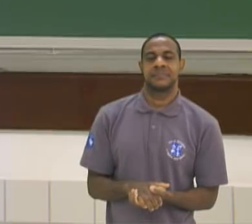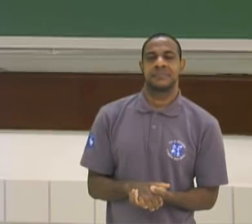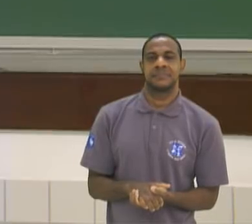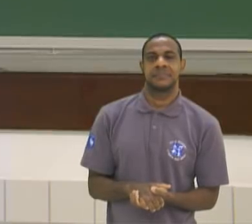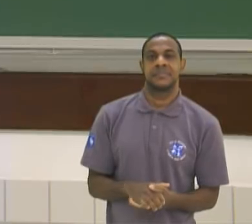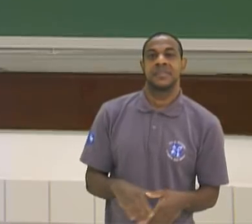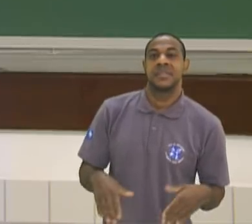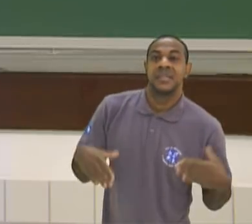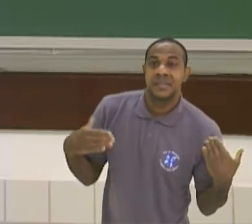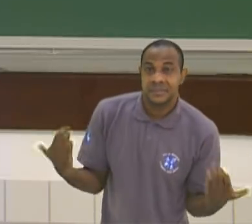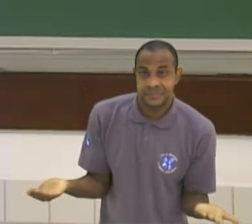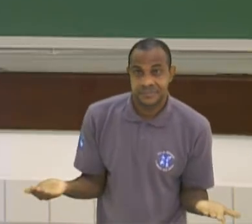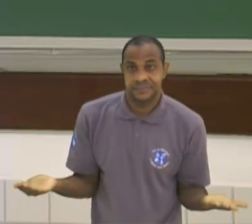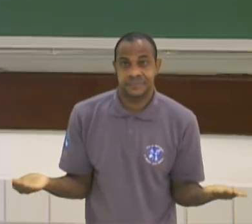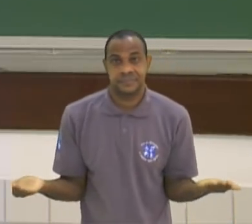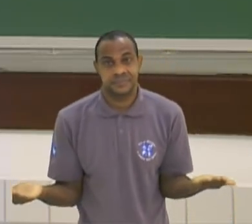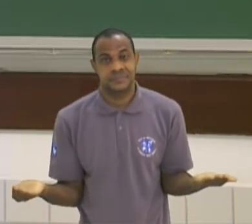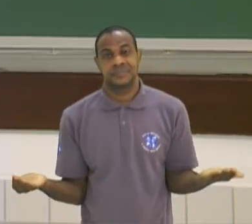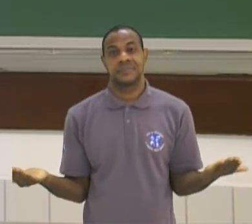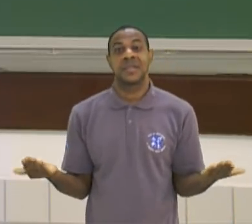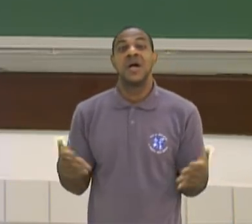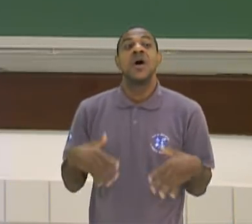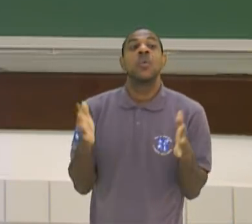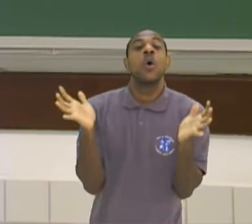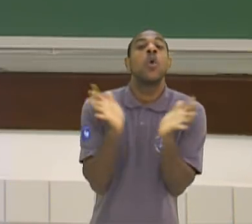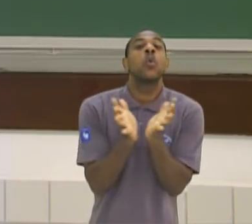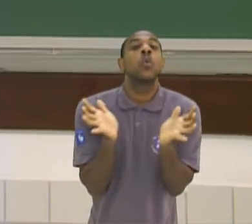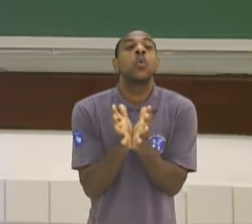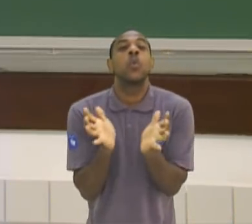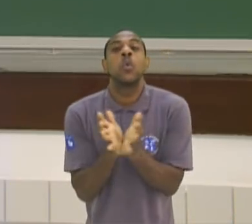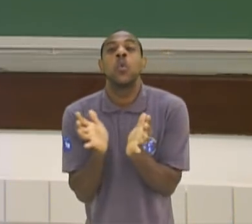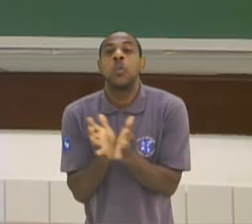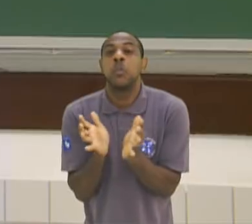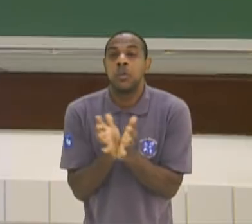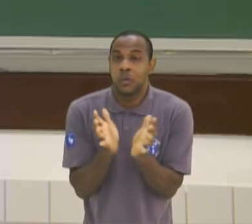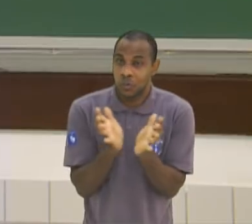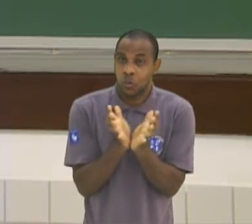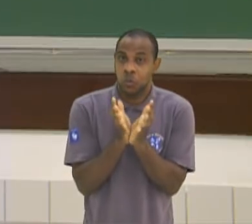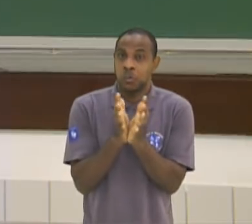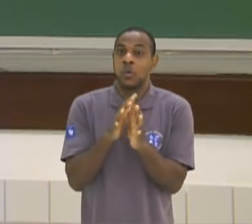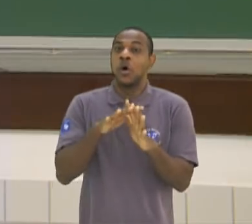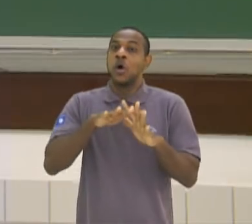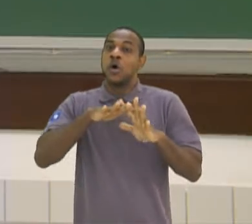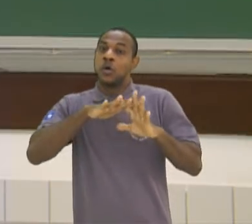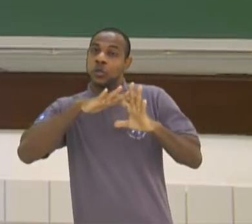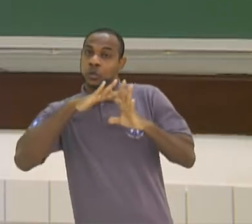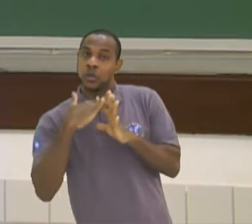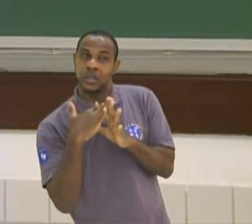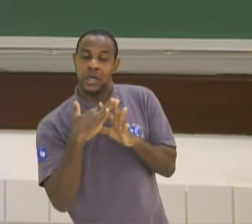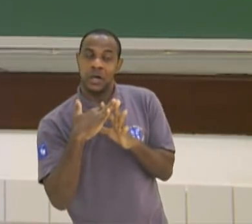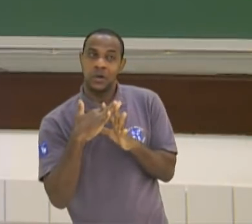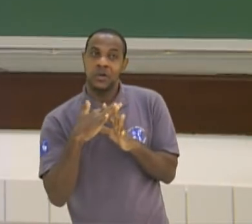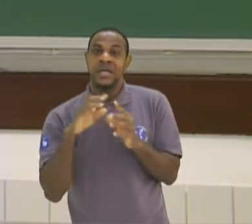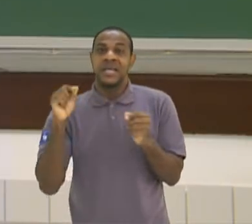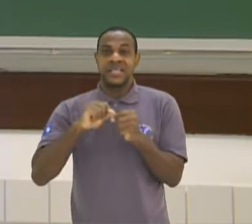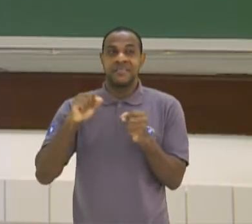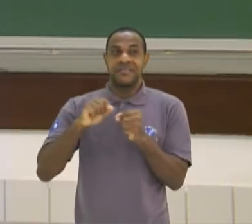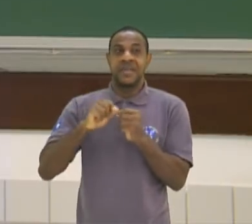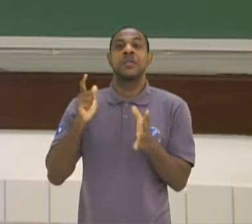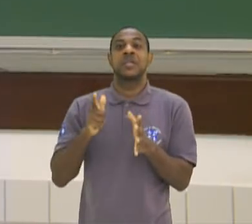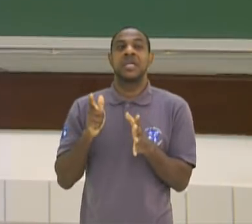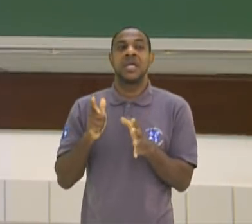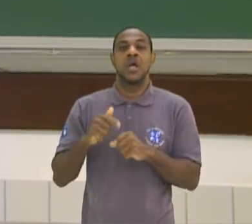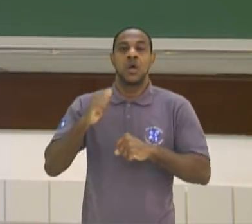E aí, criança, qual grupo social que liderou o golpe no Chile em 11 de setembro